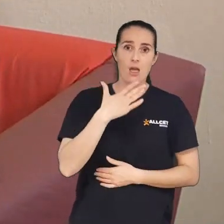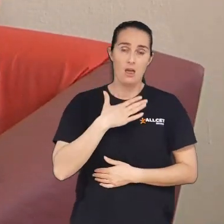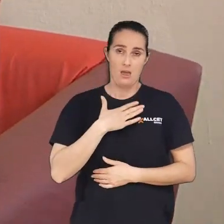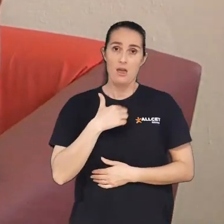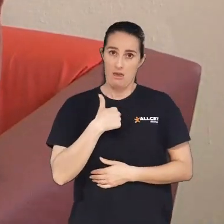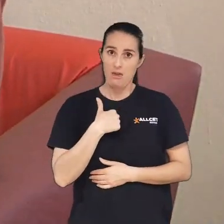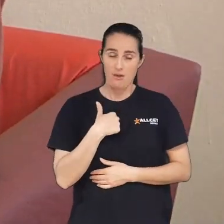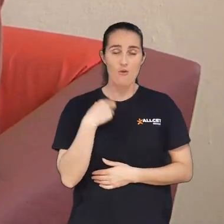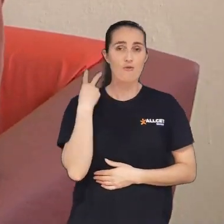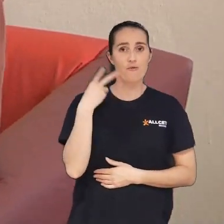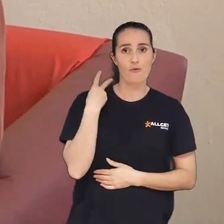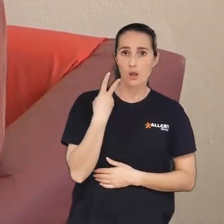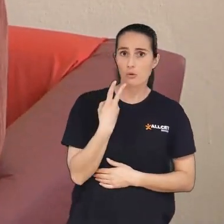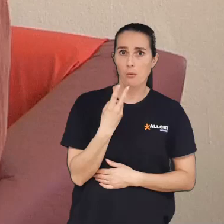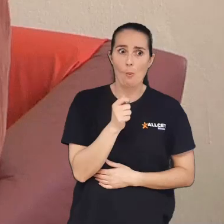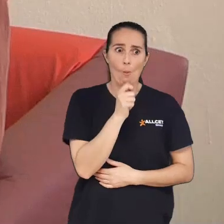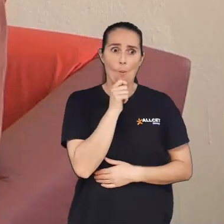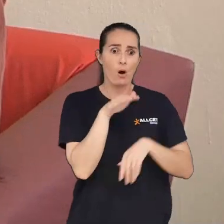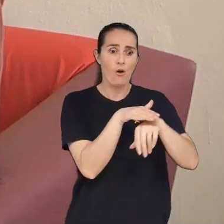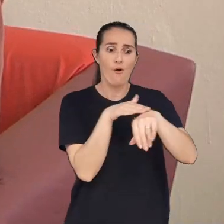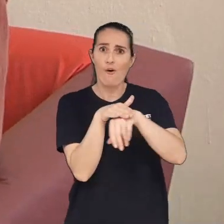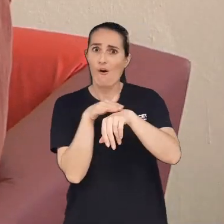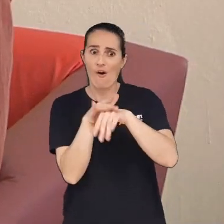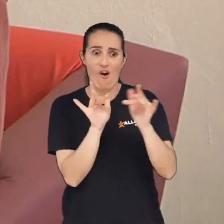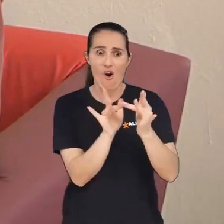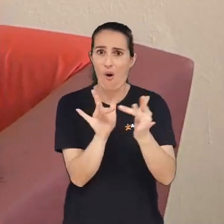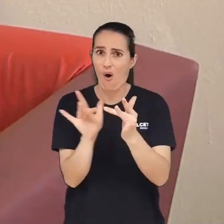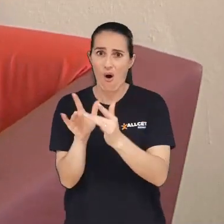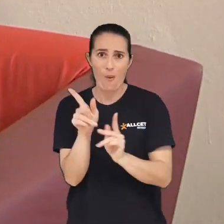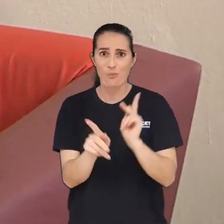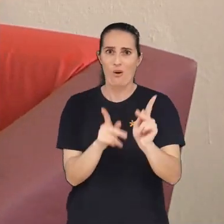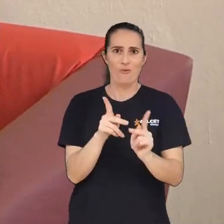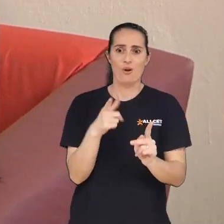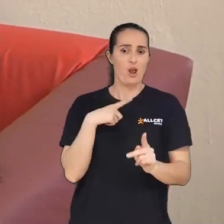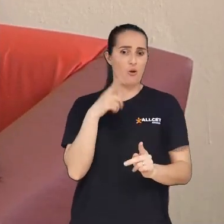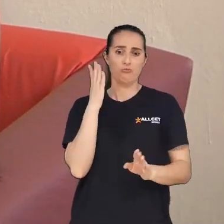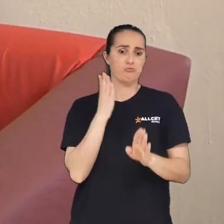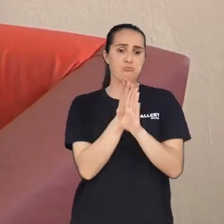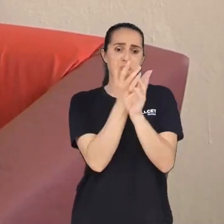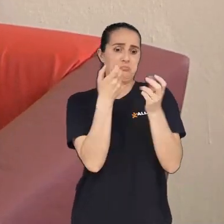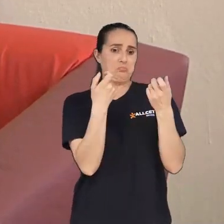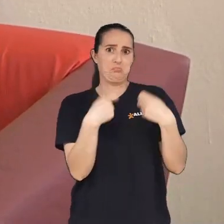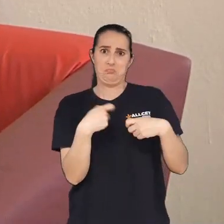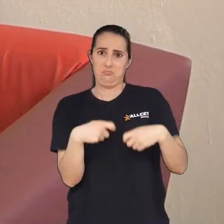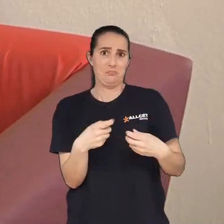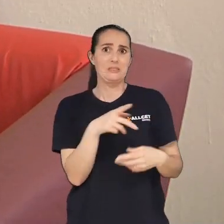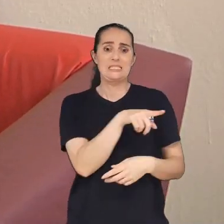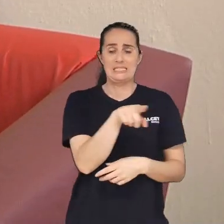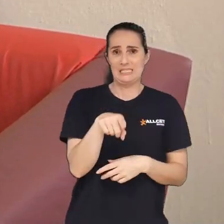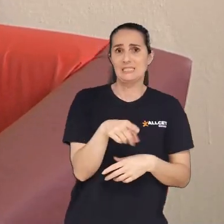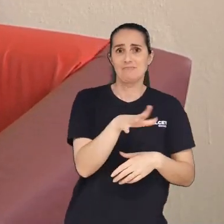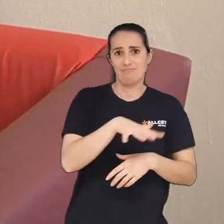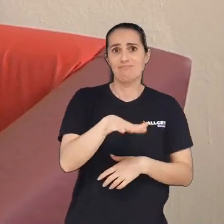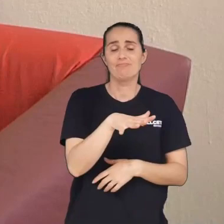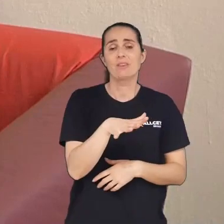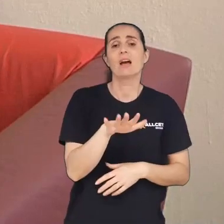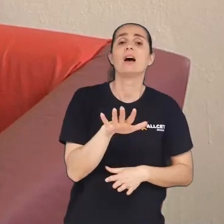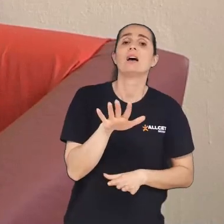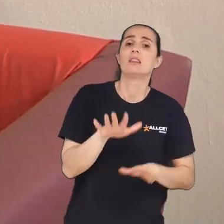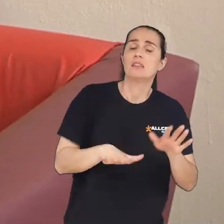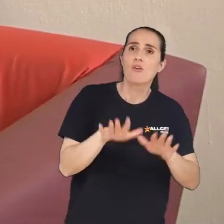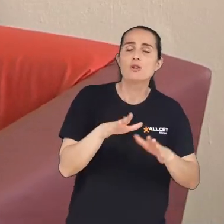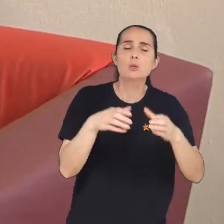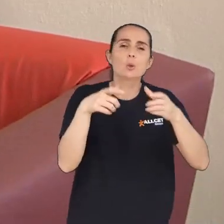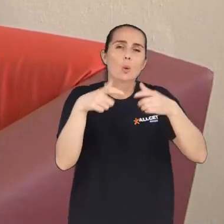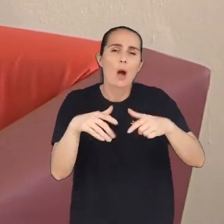com a população, eu não conseguiria identificar essa necessidade que alguns locais existem, seja num asilo, às vezes